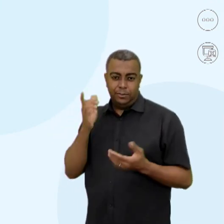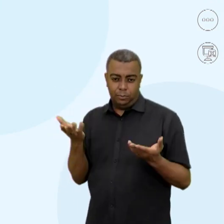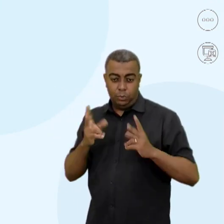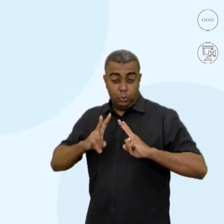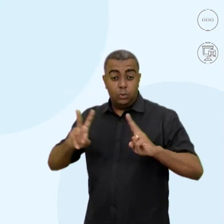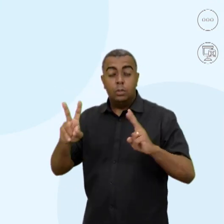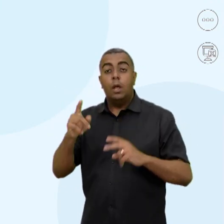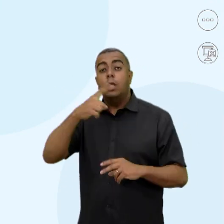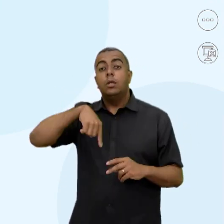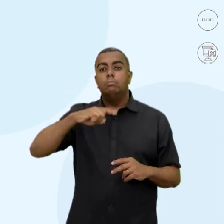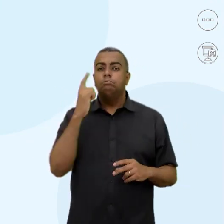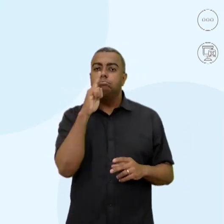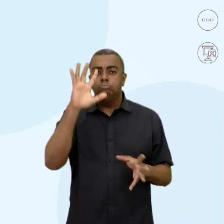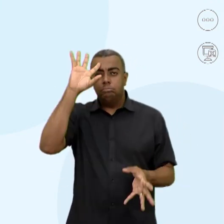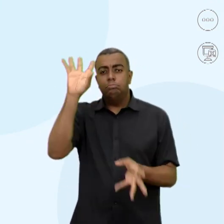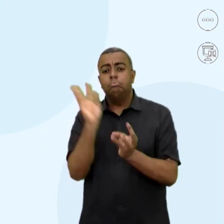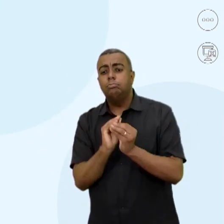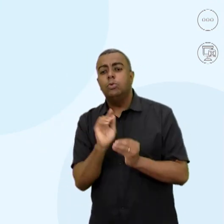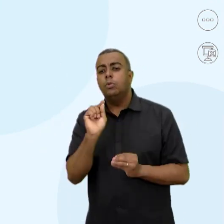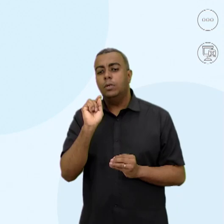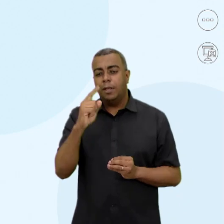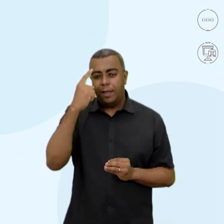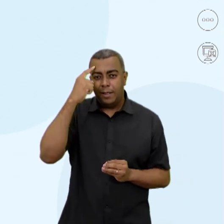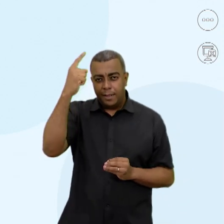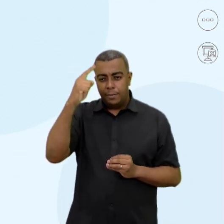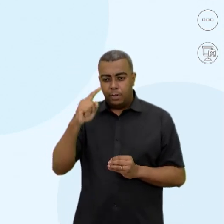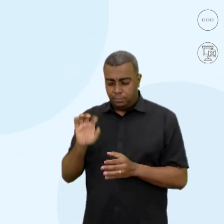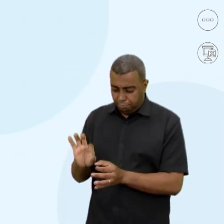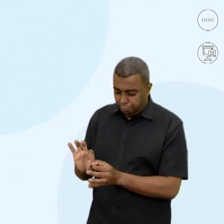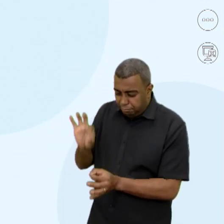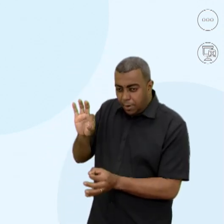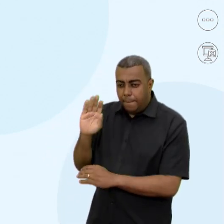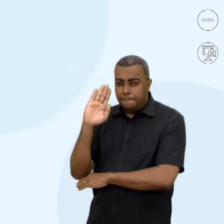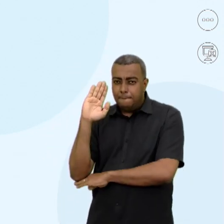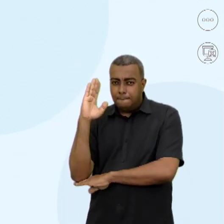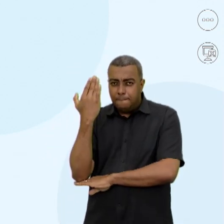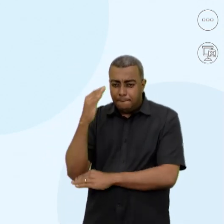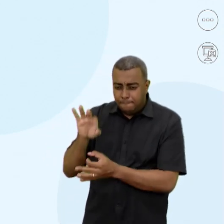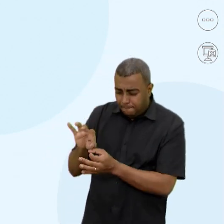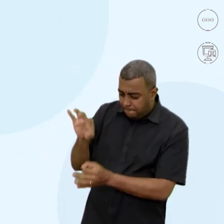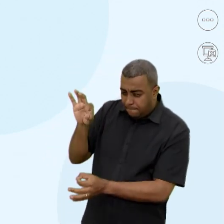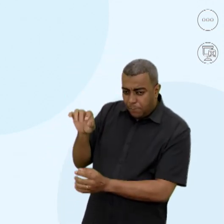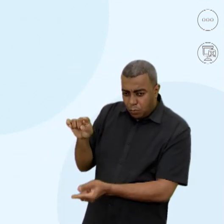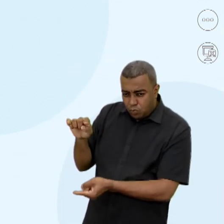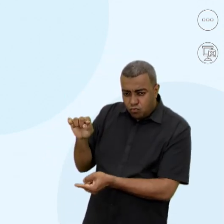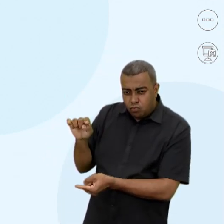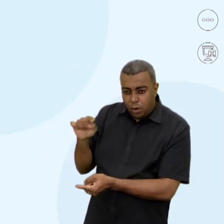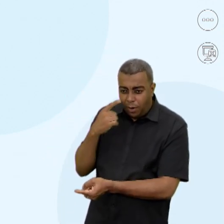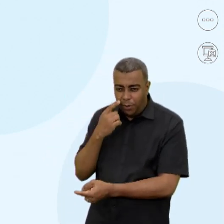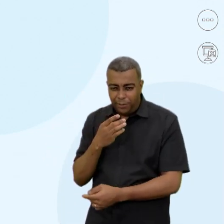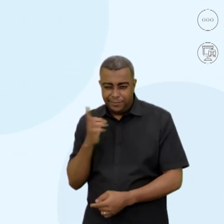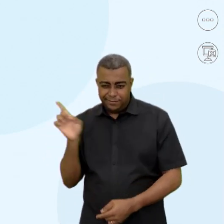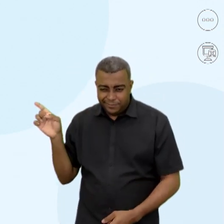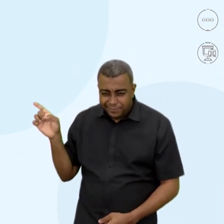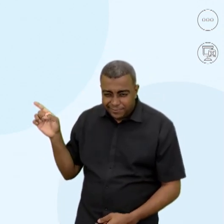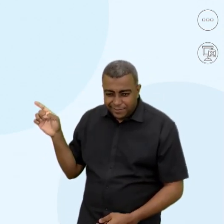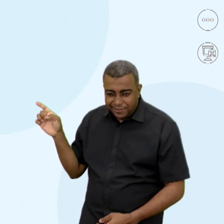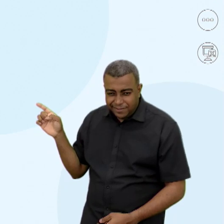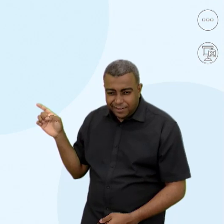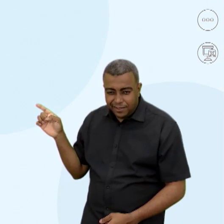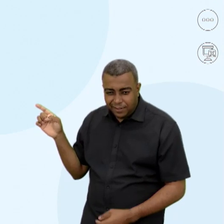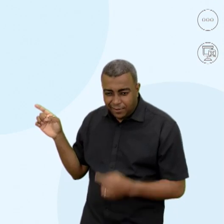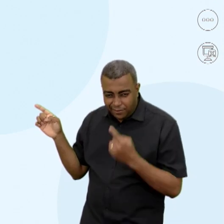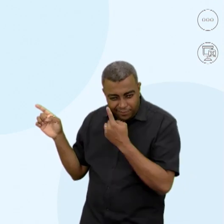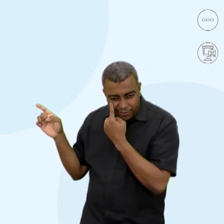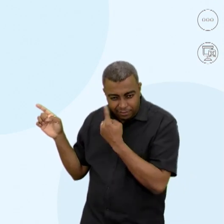gente determinou o seguinte, ó, pensando aqui que aquela estaca, aquela figurinha aqui da ponta, né, aquele triangulinho aqui da ponta, eu coloquei ele